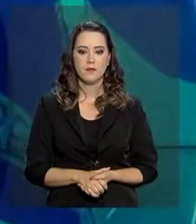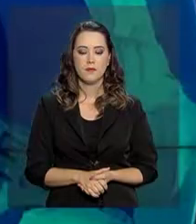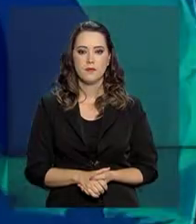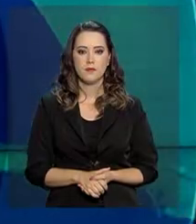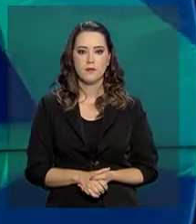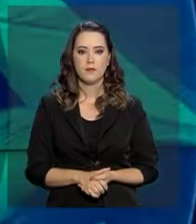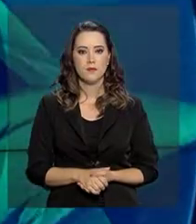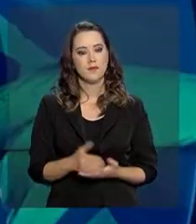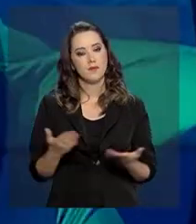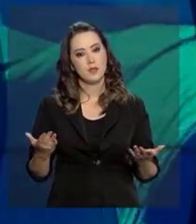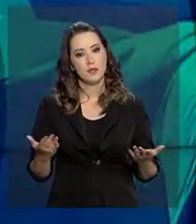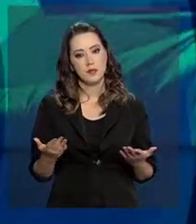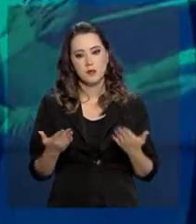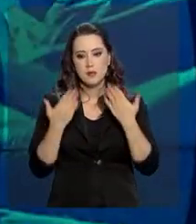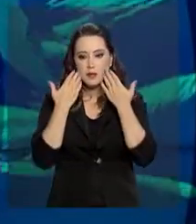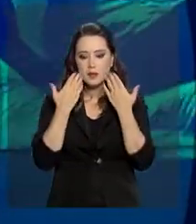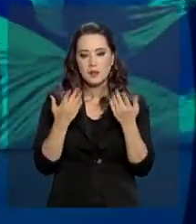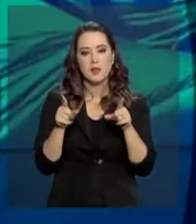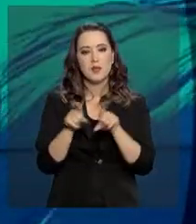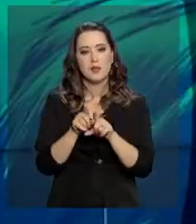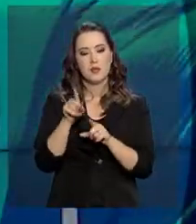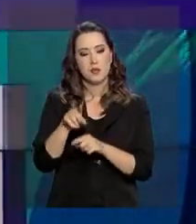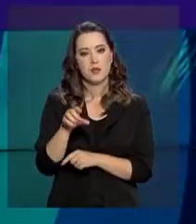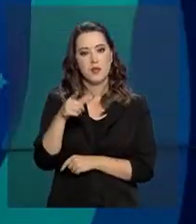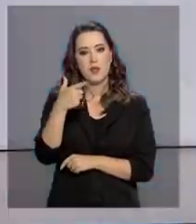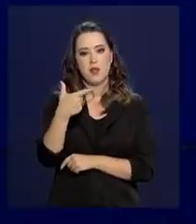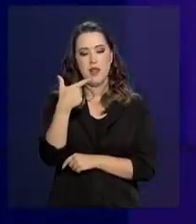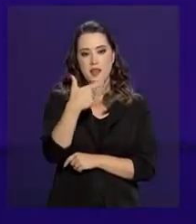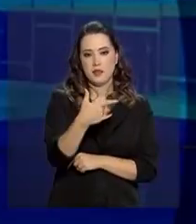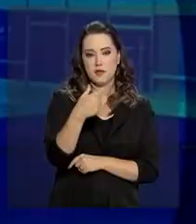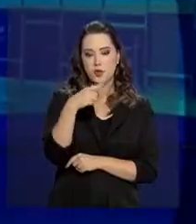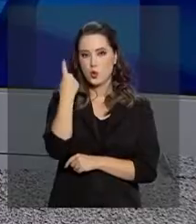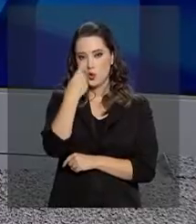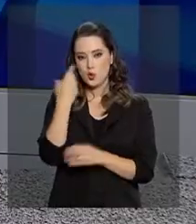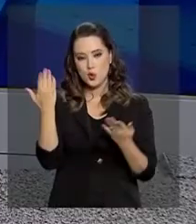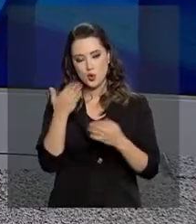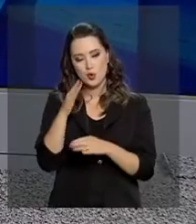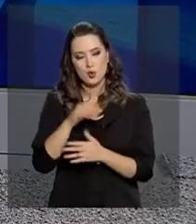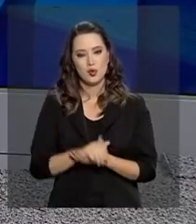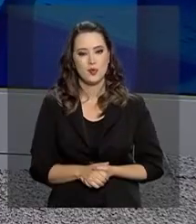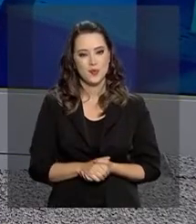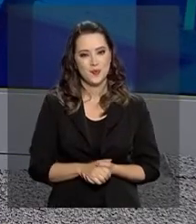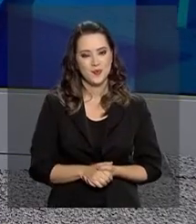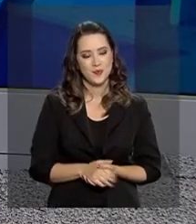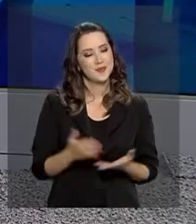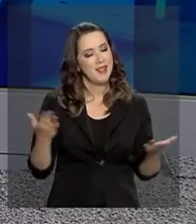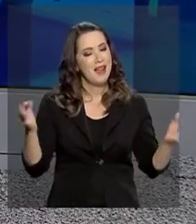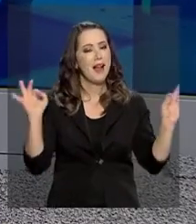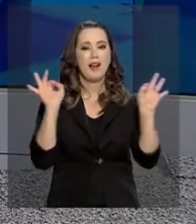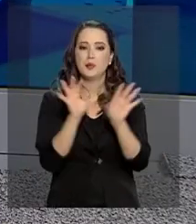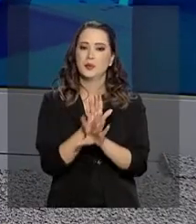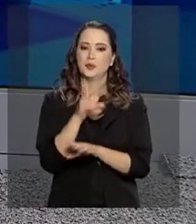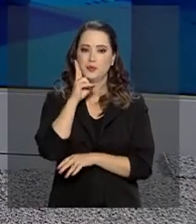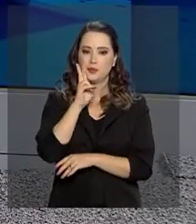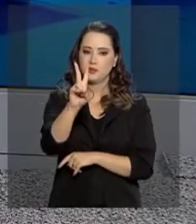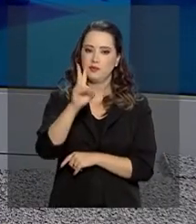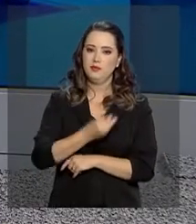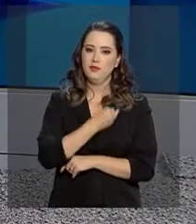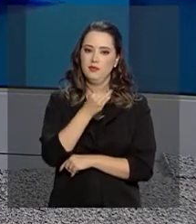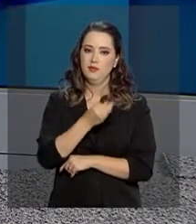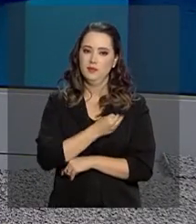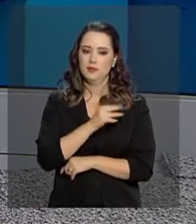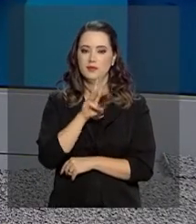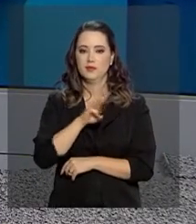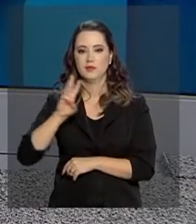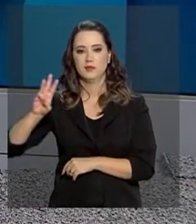a exibição deste documentário é às 22 horas e nós ficamos por aqui você acompanha nossa programação ao vivo